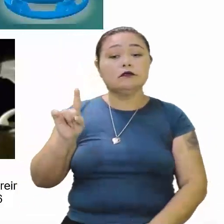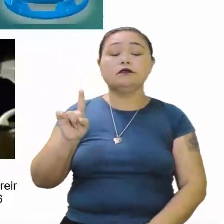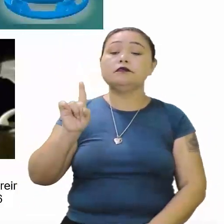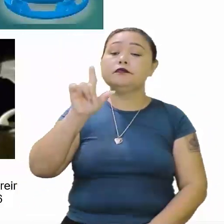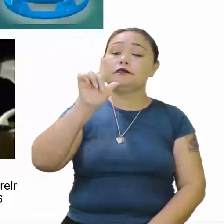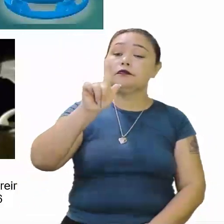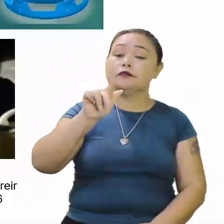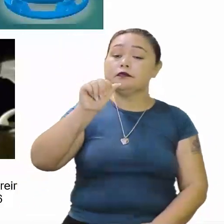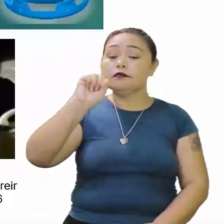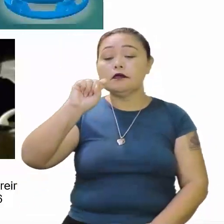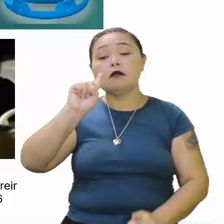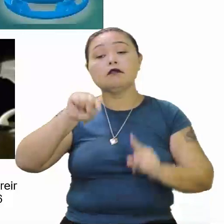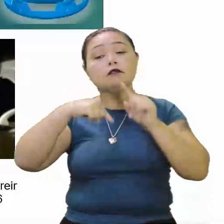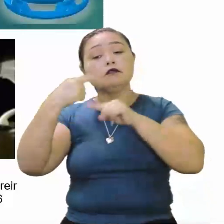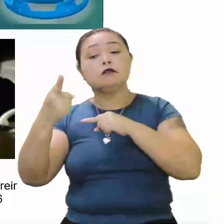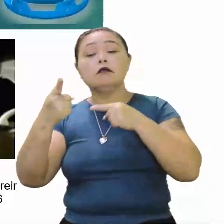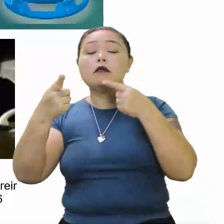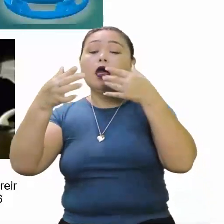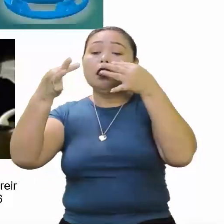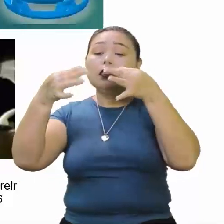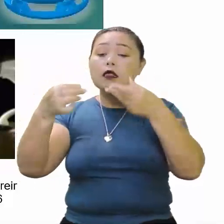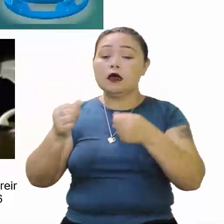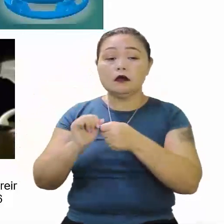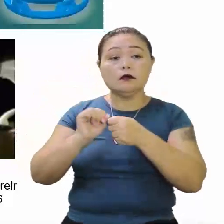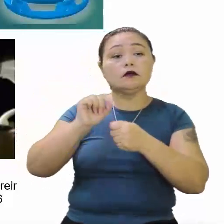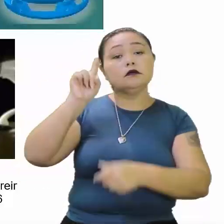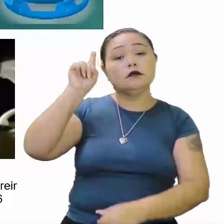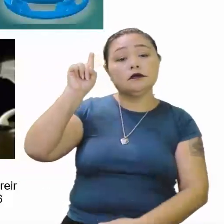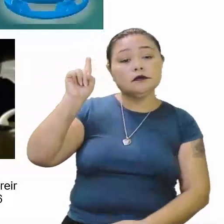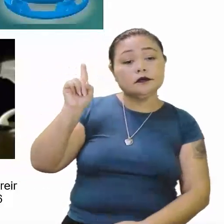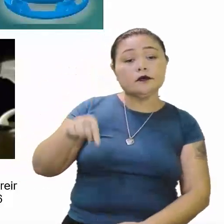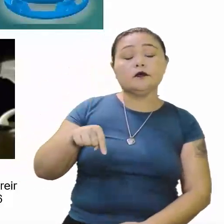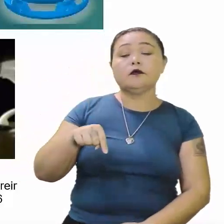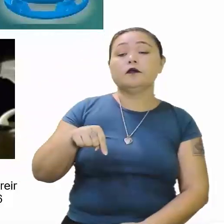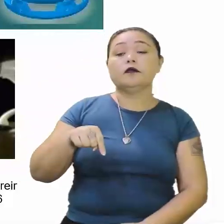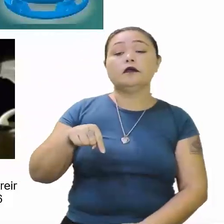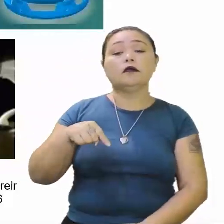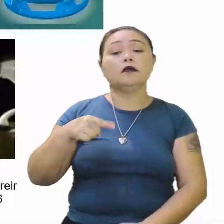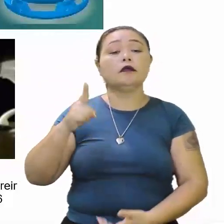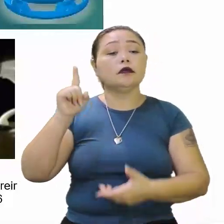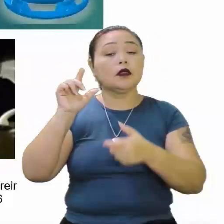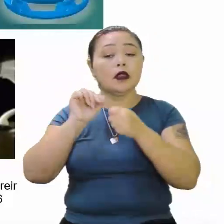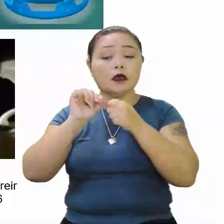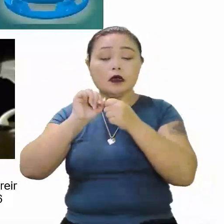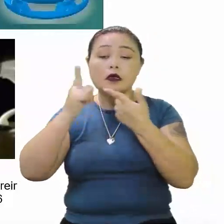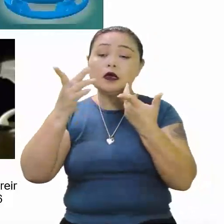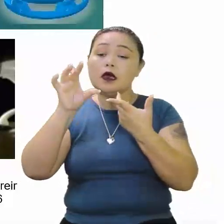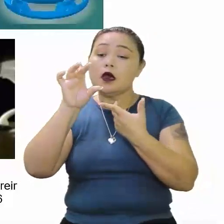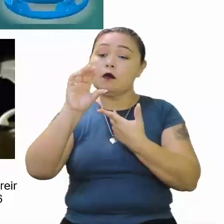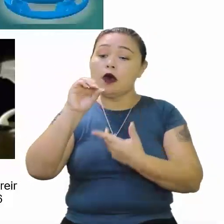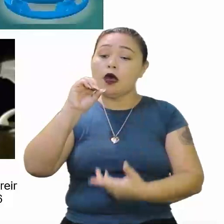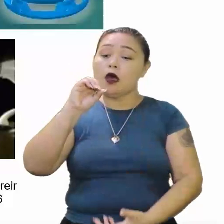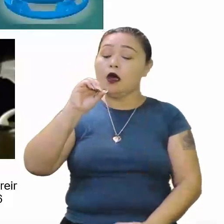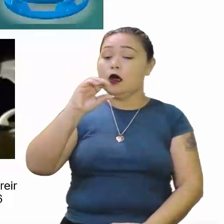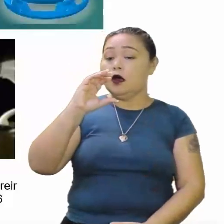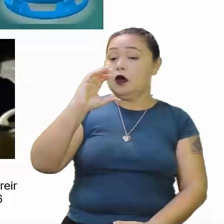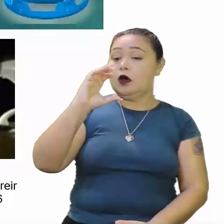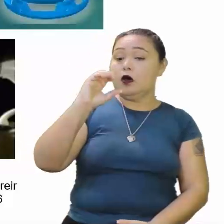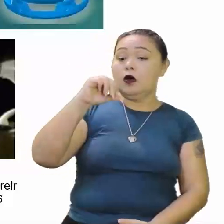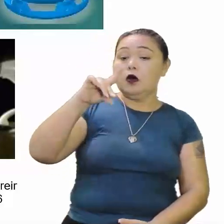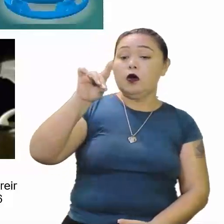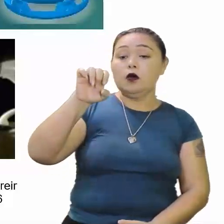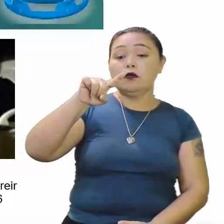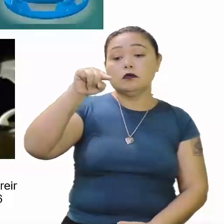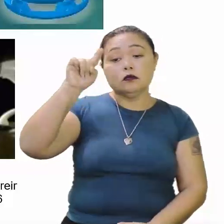o líquido através da liquefação, que é uma condensação forçada. Nós temos o gás